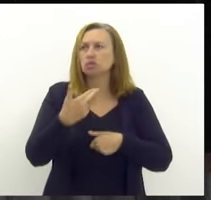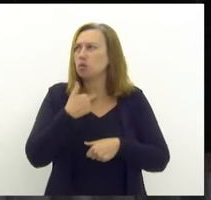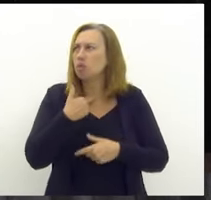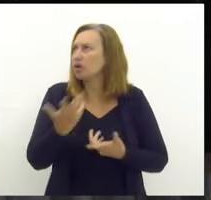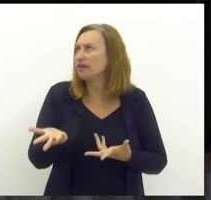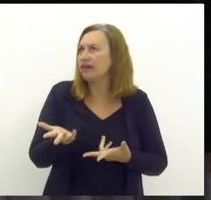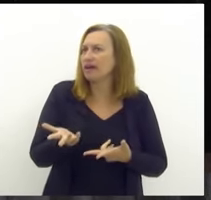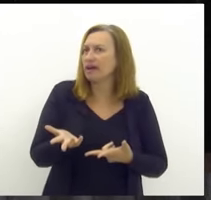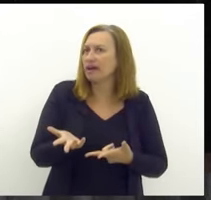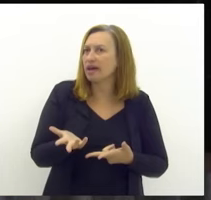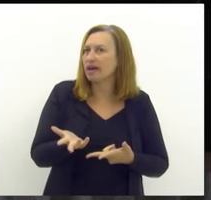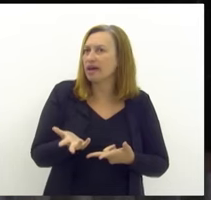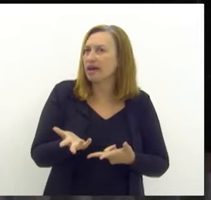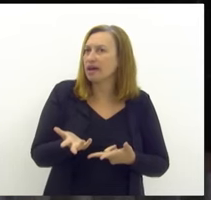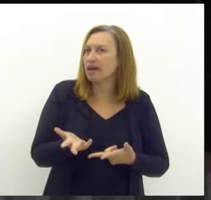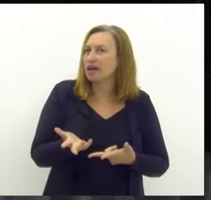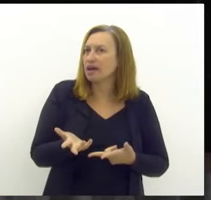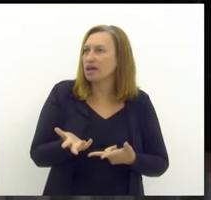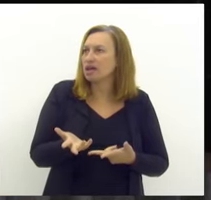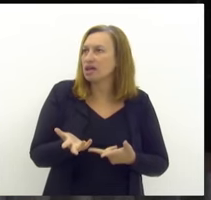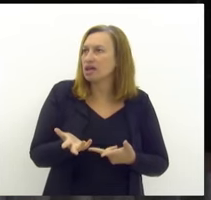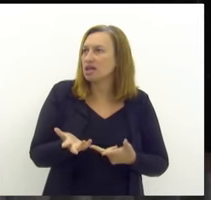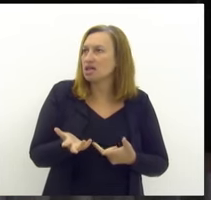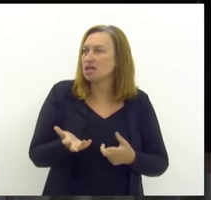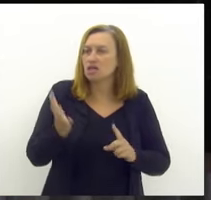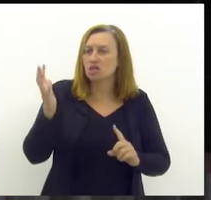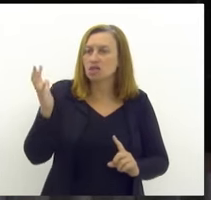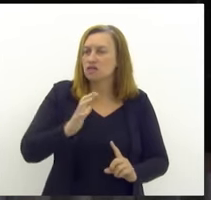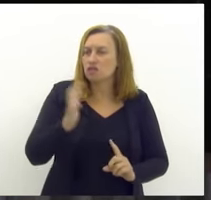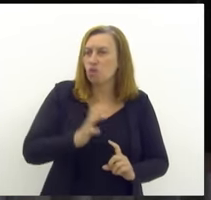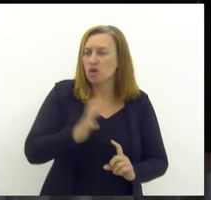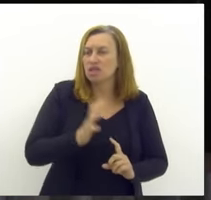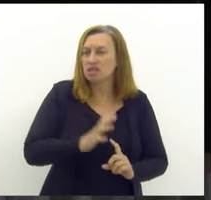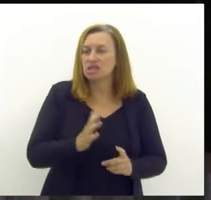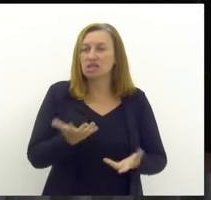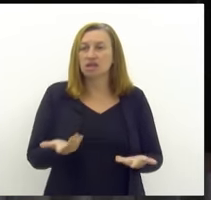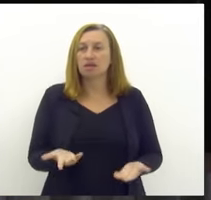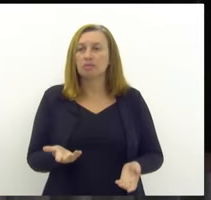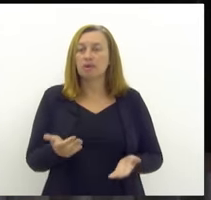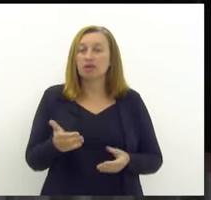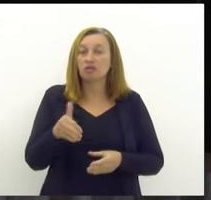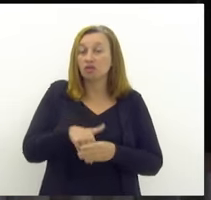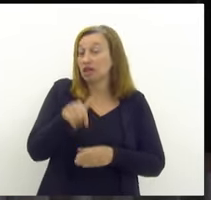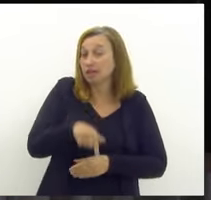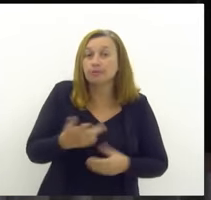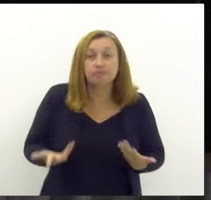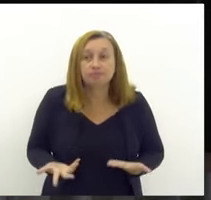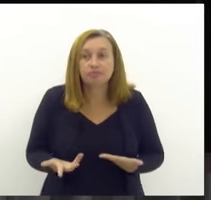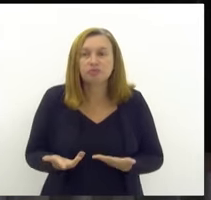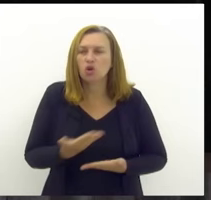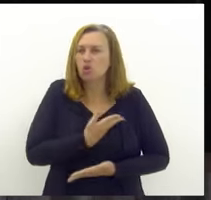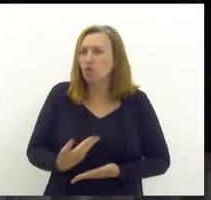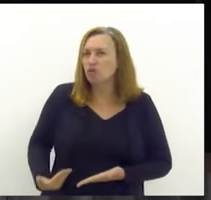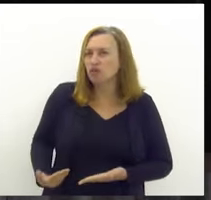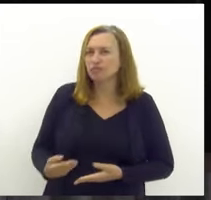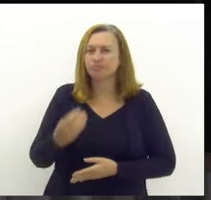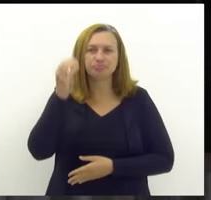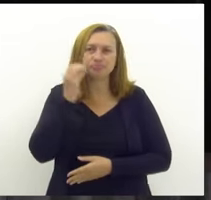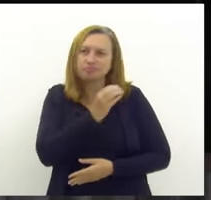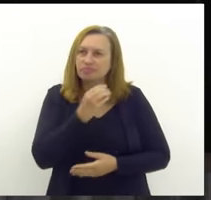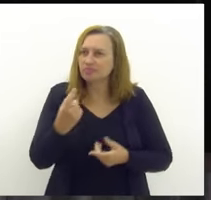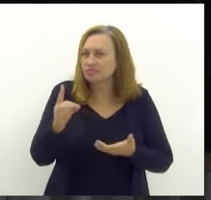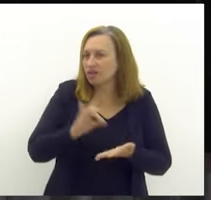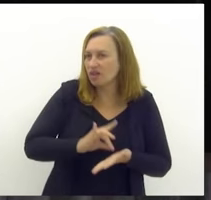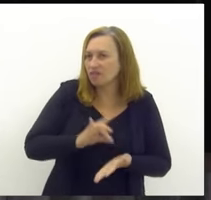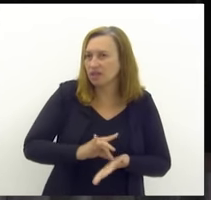ser e citada Para comparecer para votar aquilo que o governo é incapaz de fazer o governo Cláudio Castro É verdade você